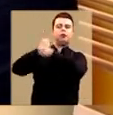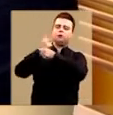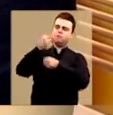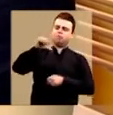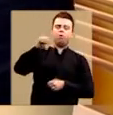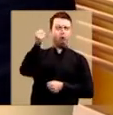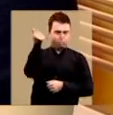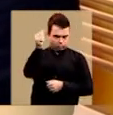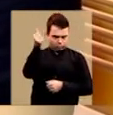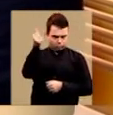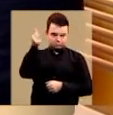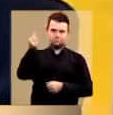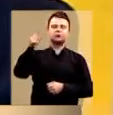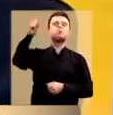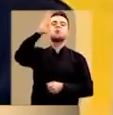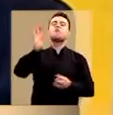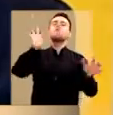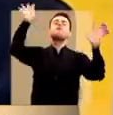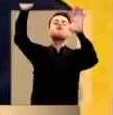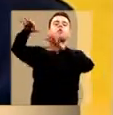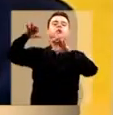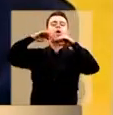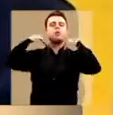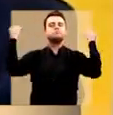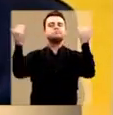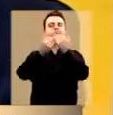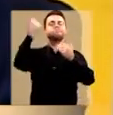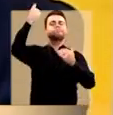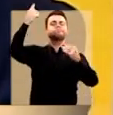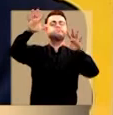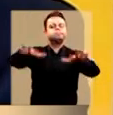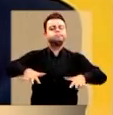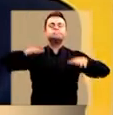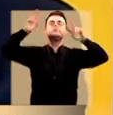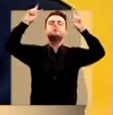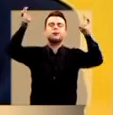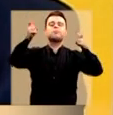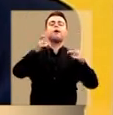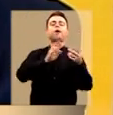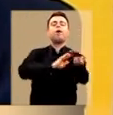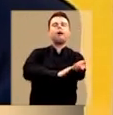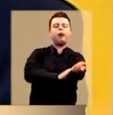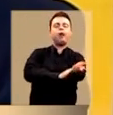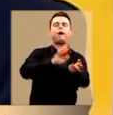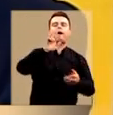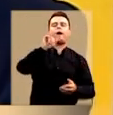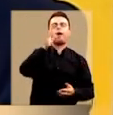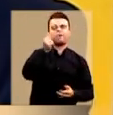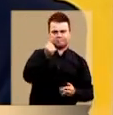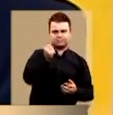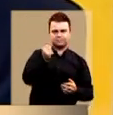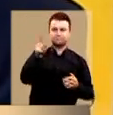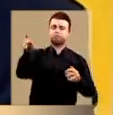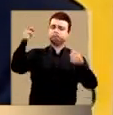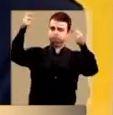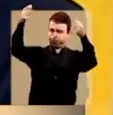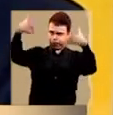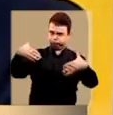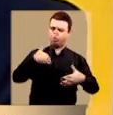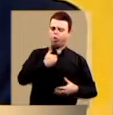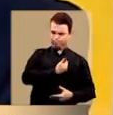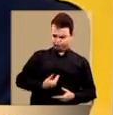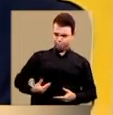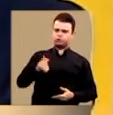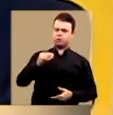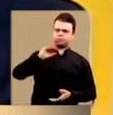ano de 1911, o Brasil participou da primeira Conferência Internacional de Raças. E nessa Conferência Internacional, paga